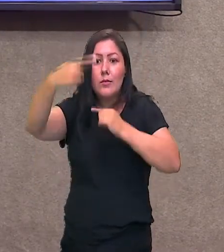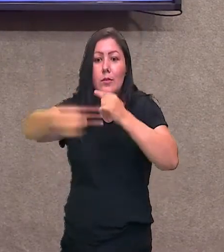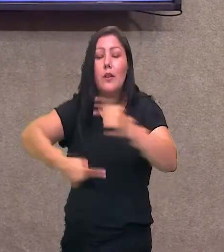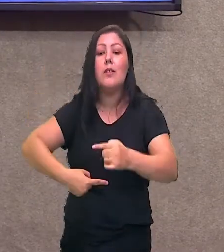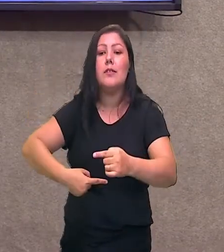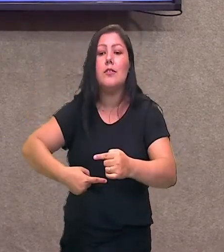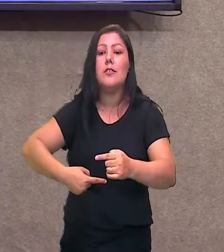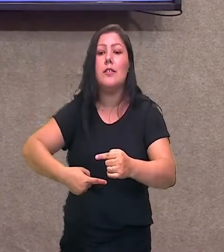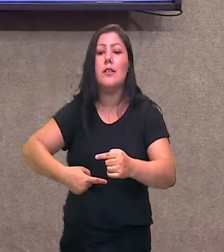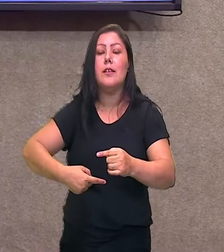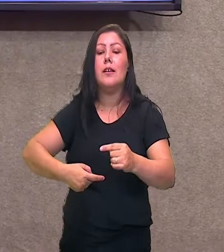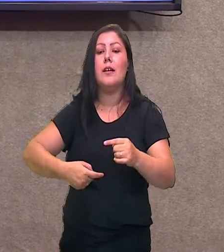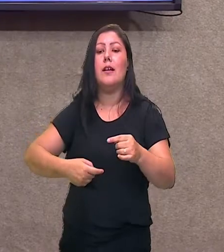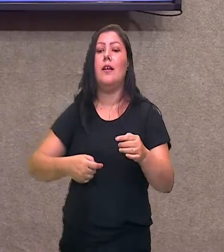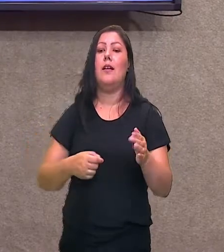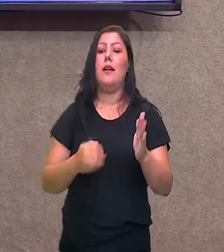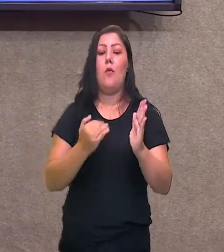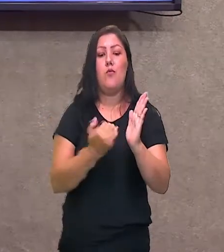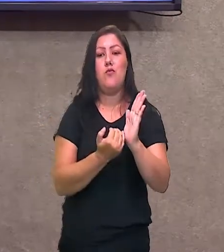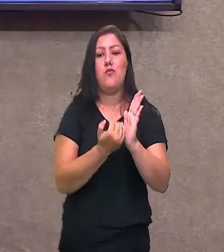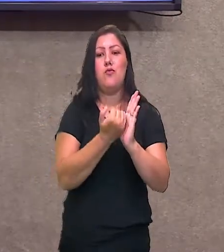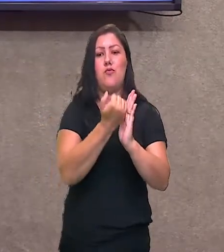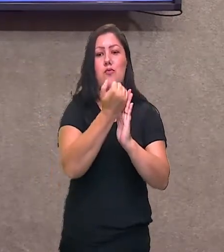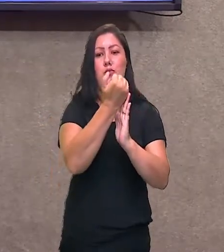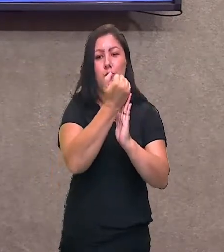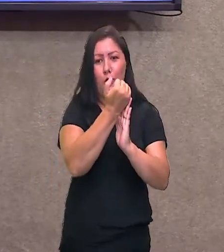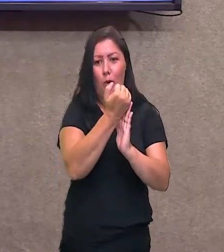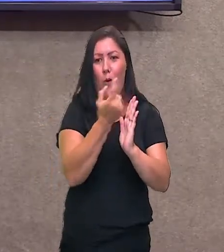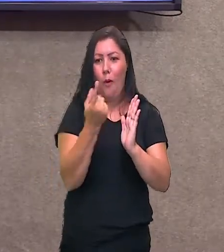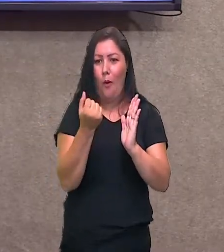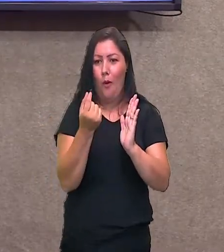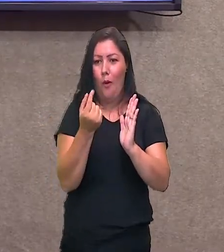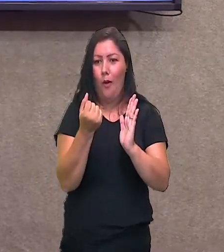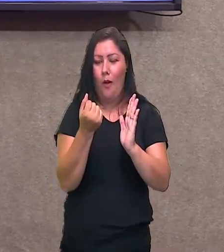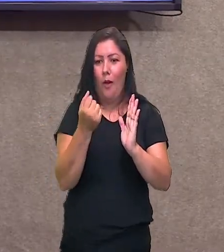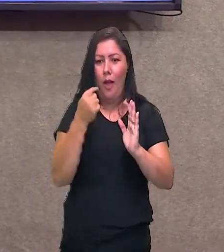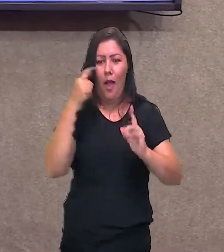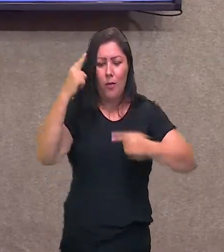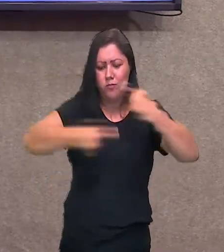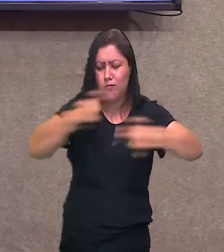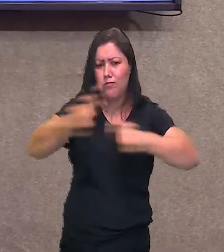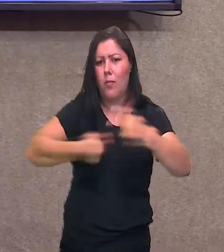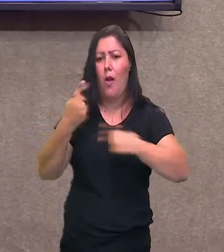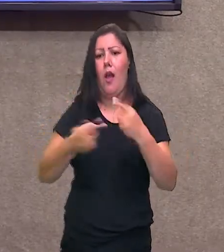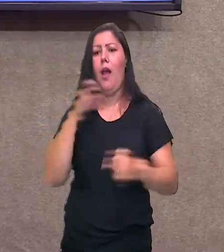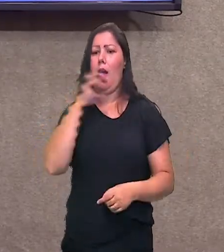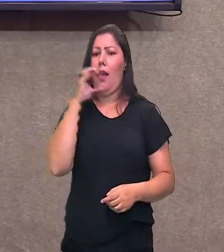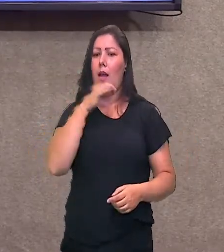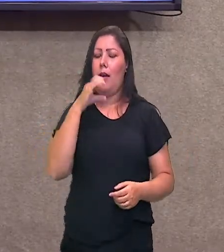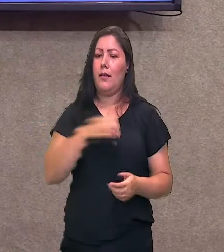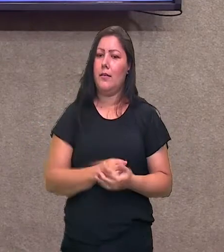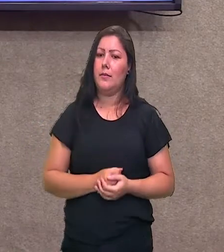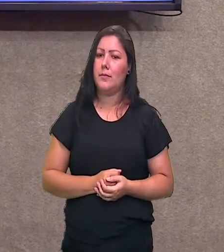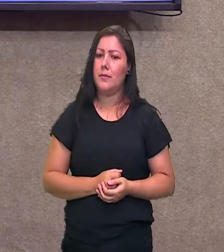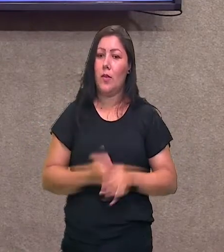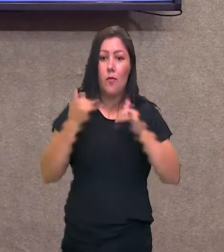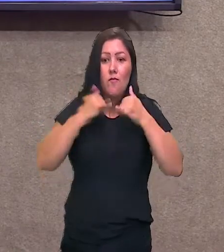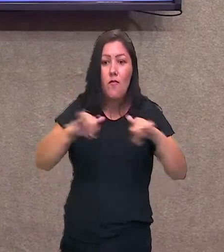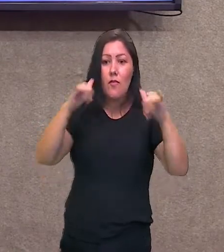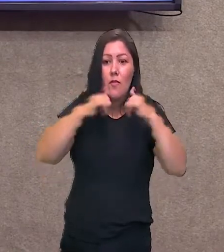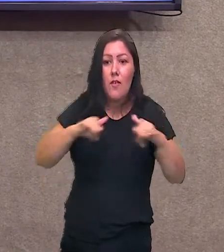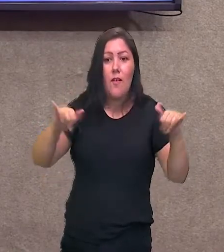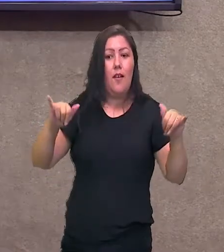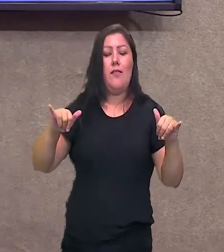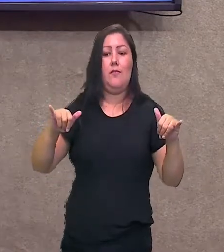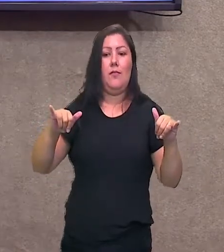recuperar. Então, é muito rápido. A informação tem um poder muito grande. Tá